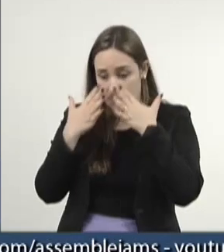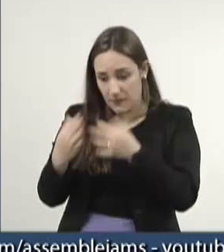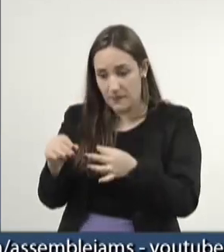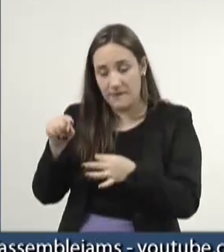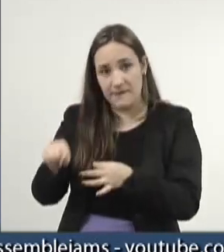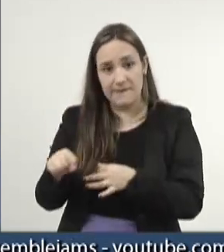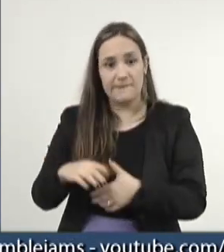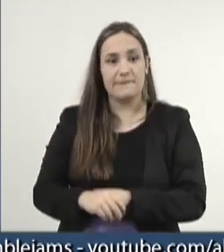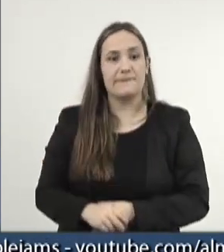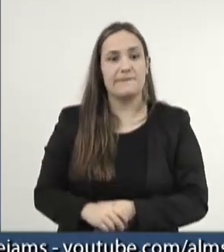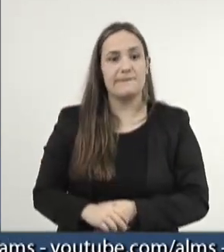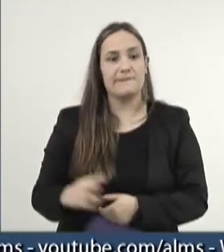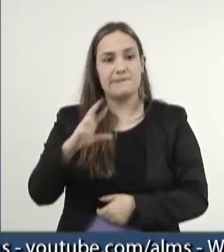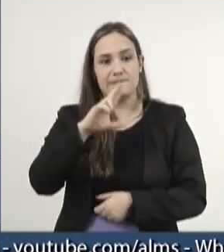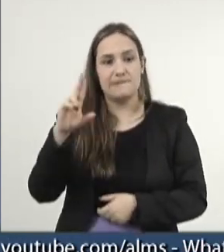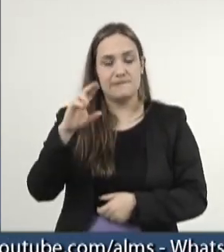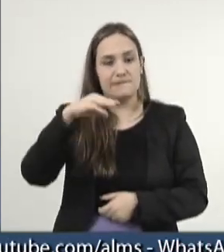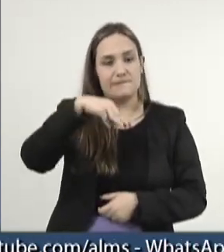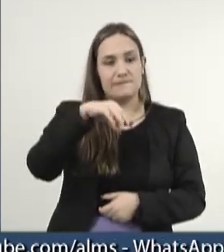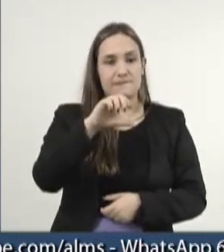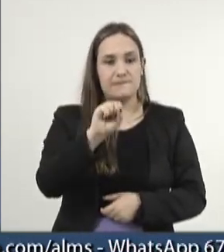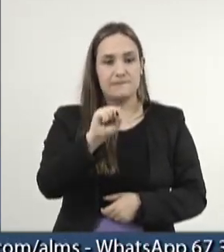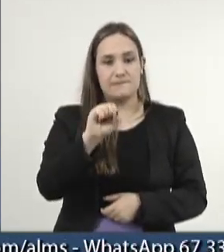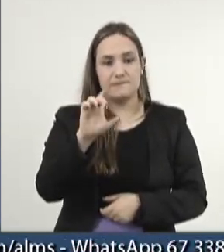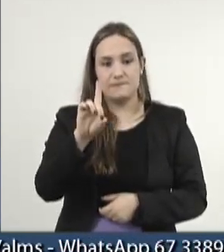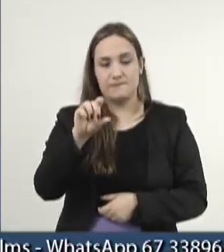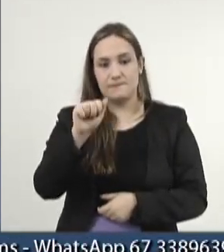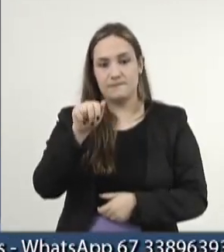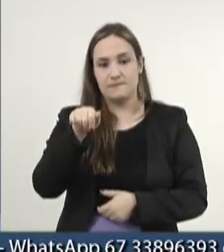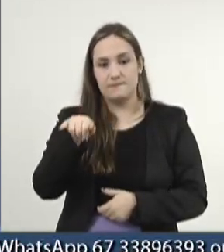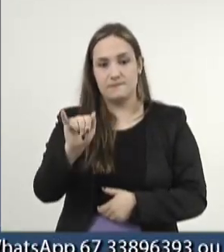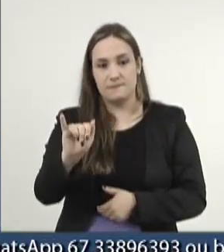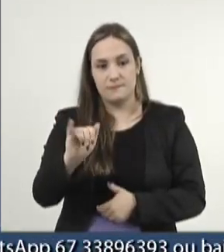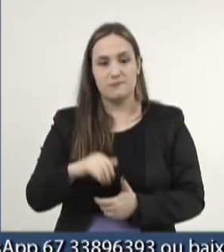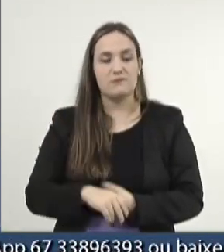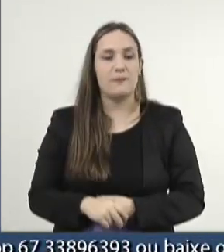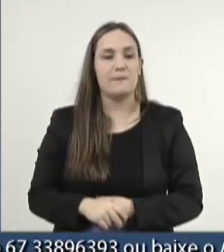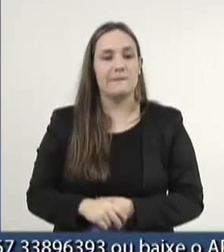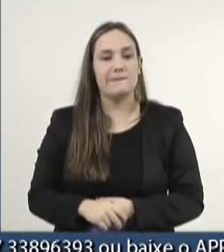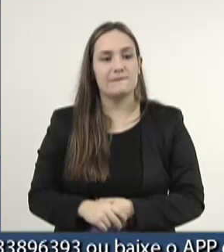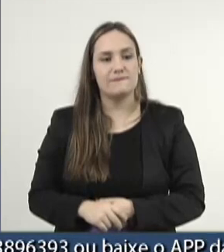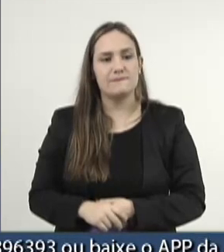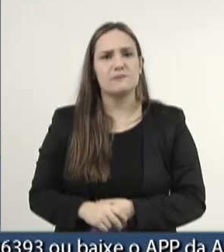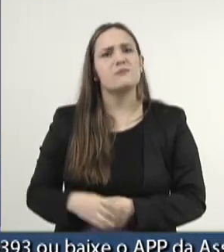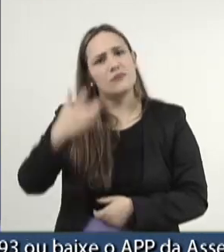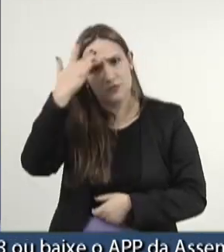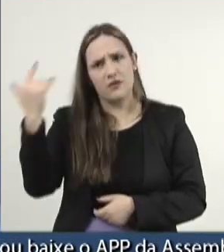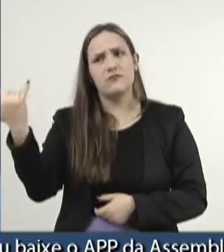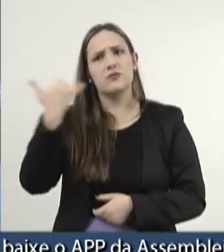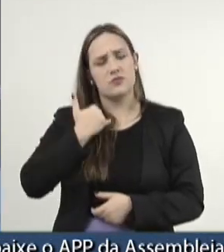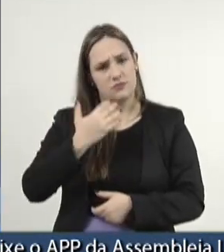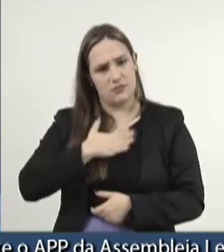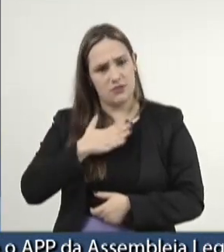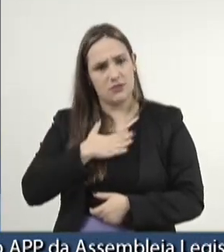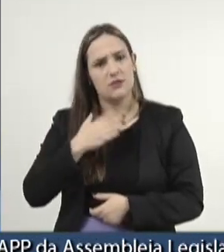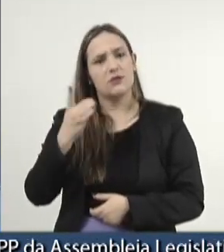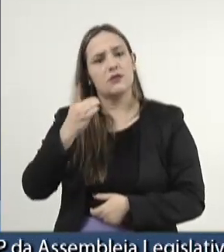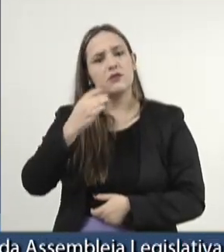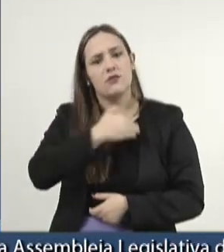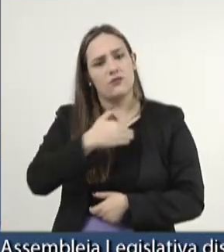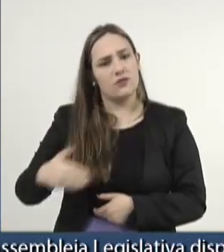o MS Day. Está com a presença, nesse momento agora, fui comunicado que o nosso governador Eduardo Ridel